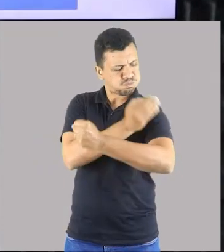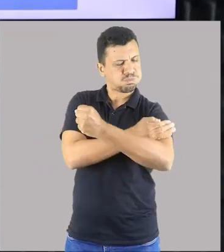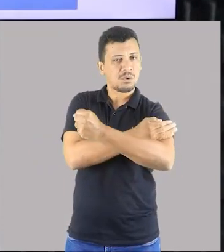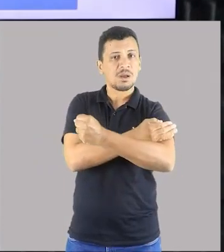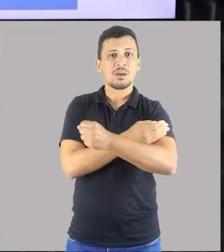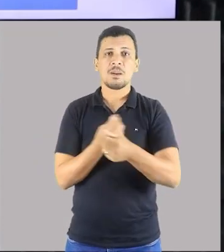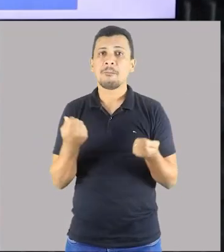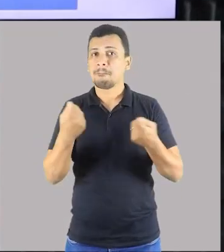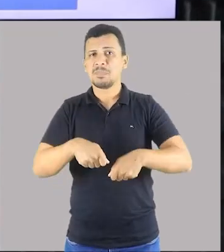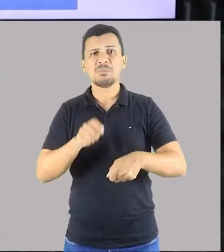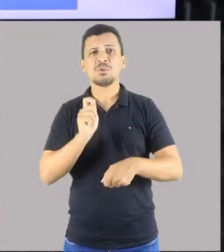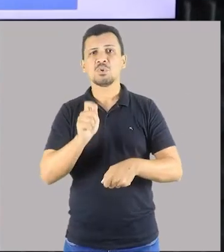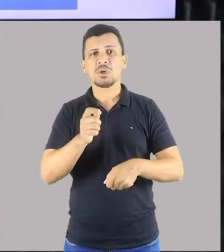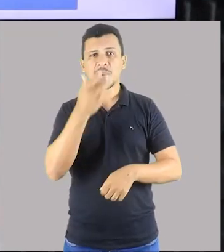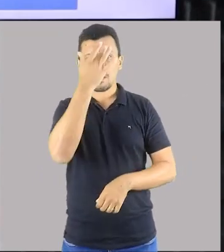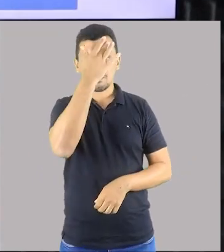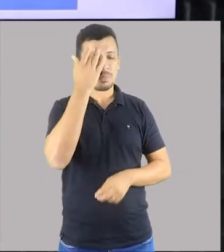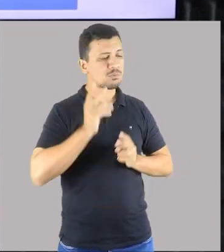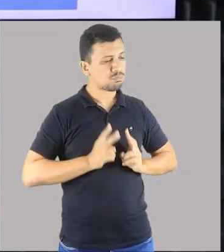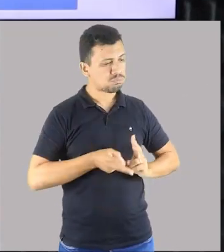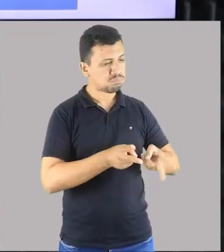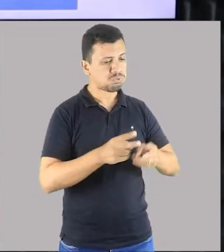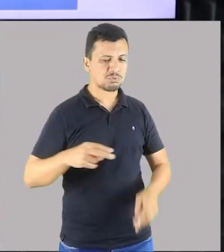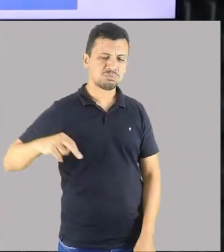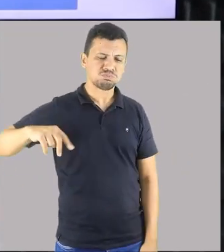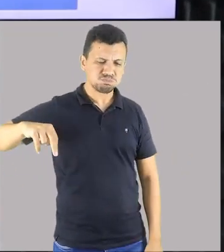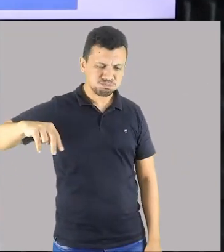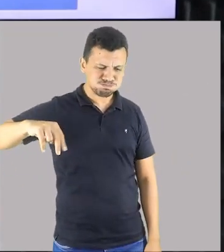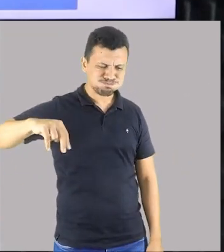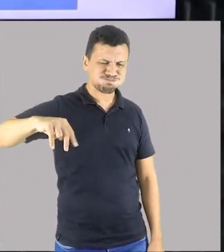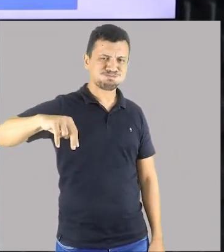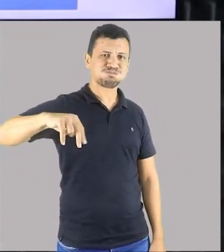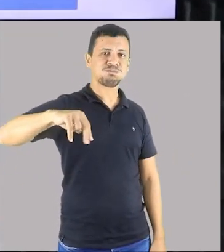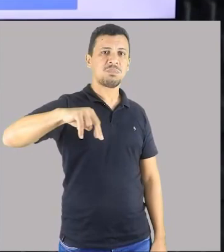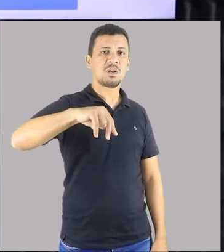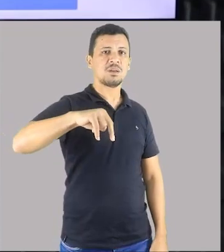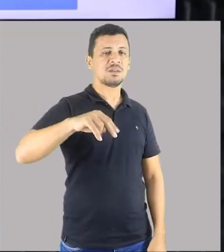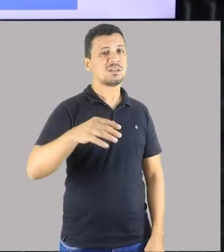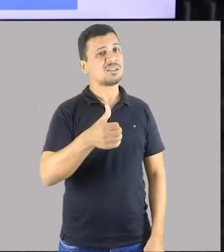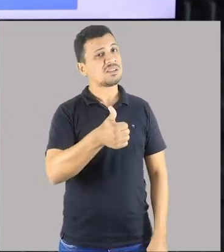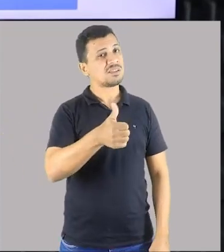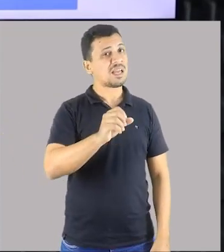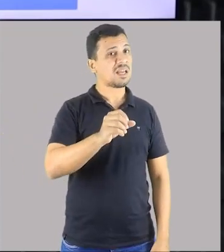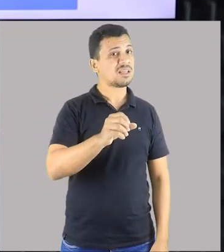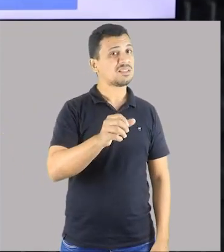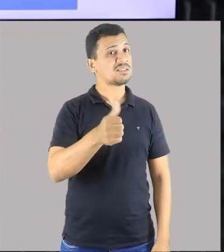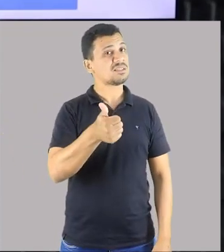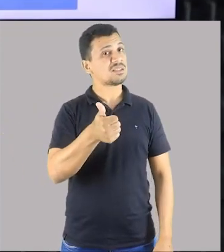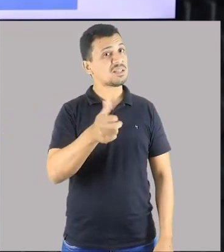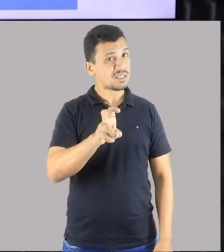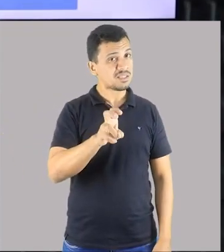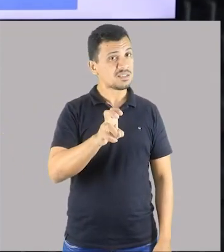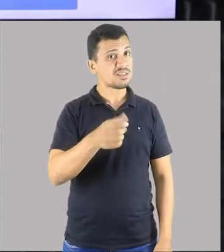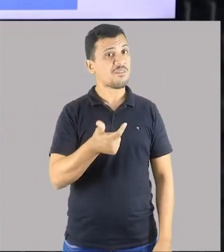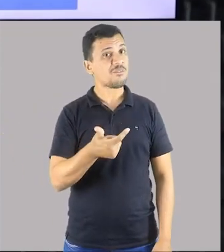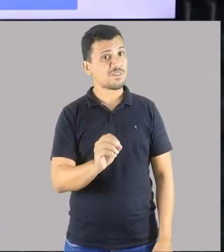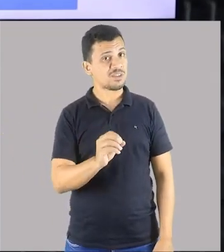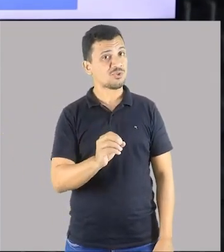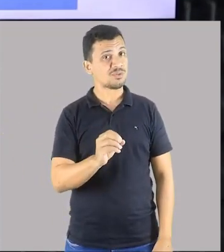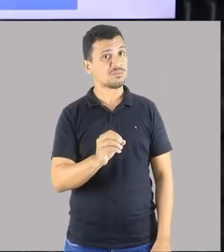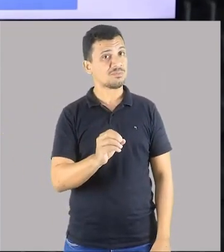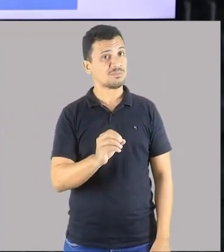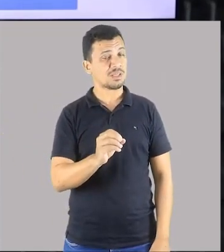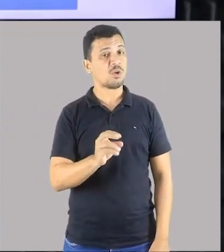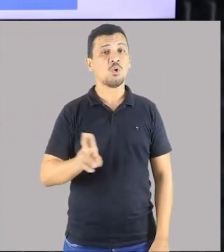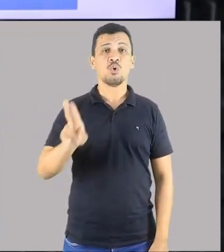vai permitir que esse indivíduo continue correndo até em torno de 10, 15, 20 segundos. Então ele